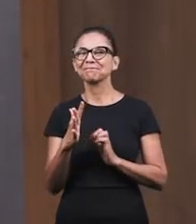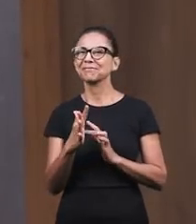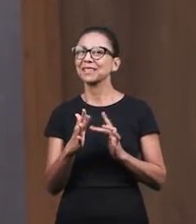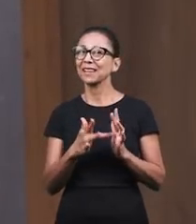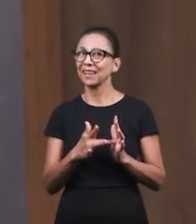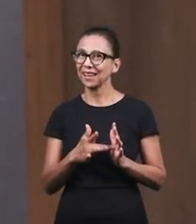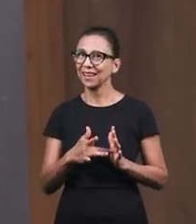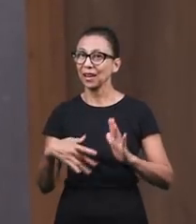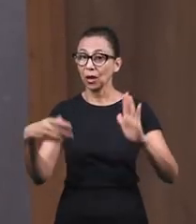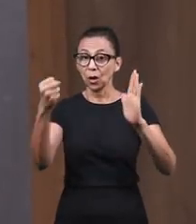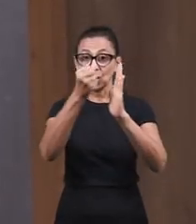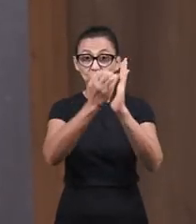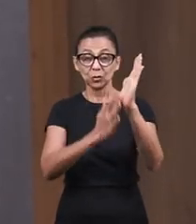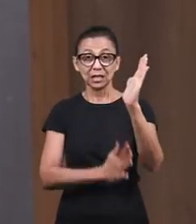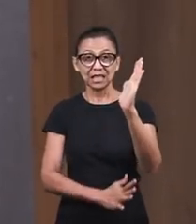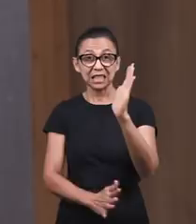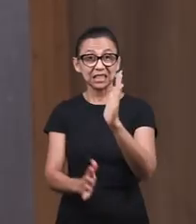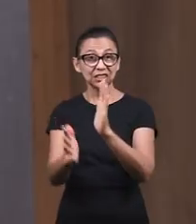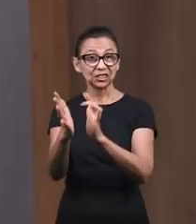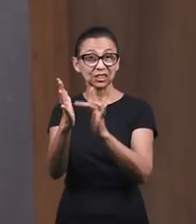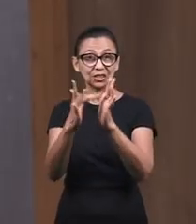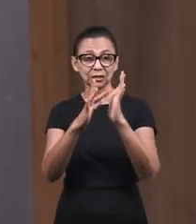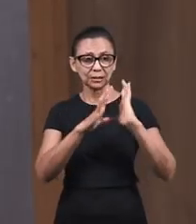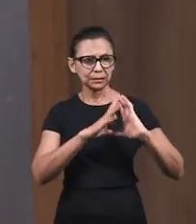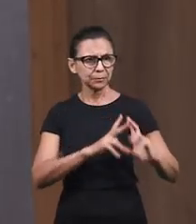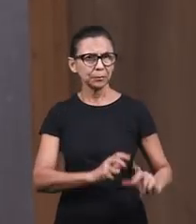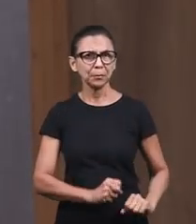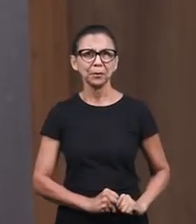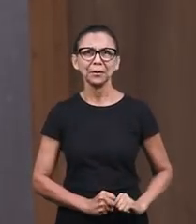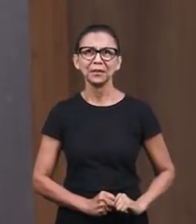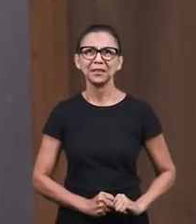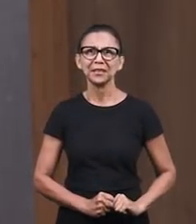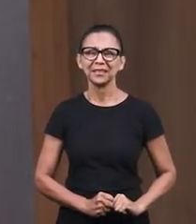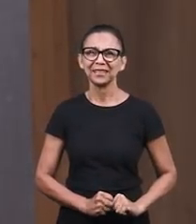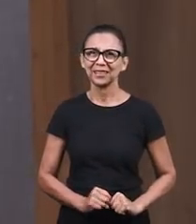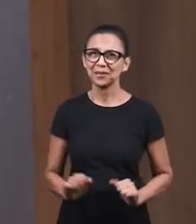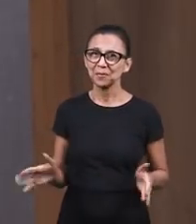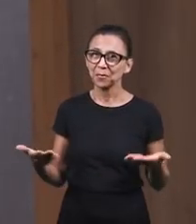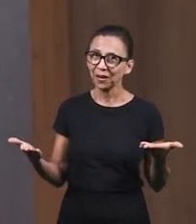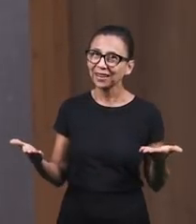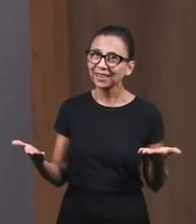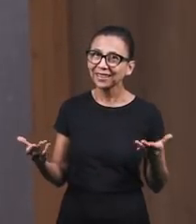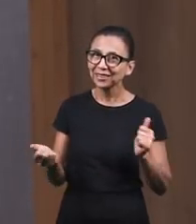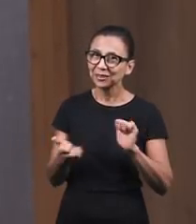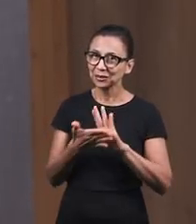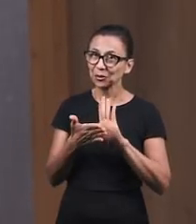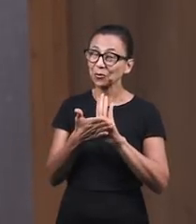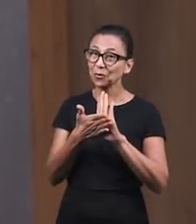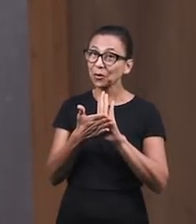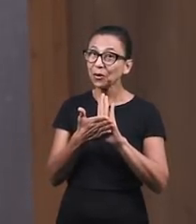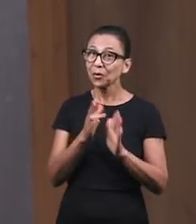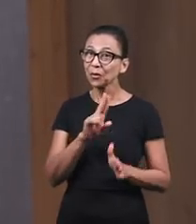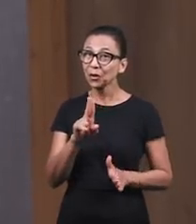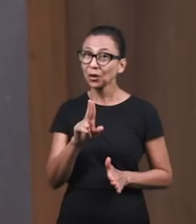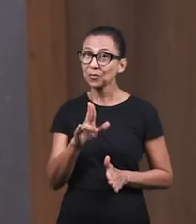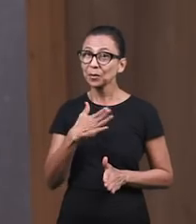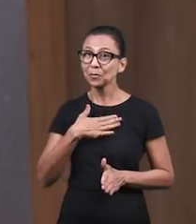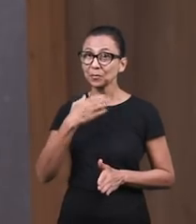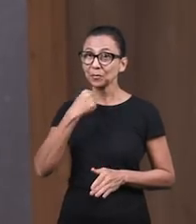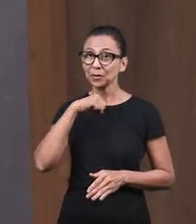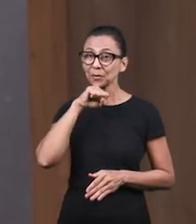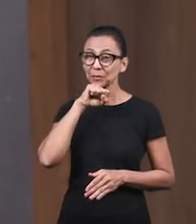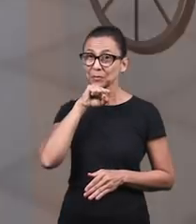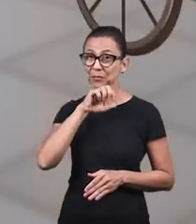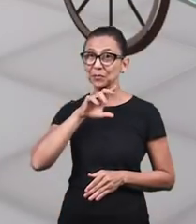Glória a Jesus, porque o sangue de Jesus nos limpou os nossos corações, e por isso vamos louvar ao Senhor com um louvor que diz: Meu Deus,